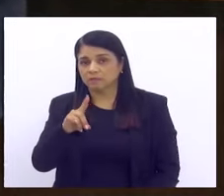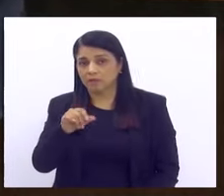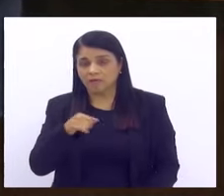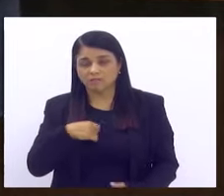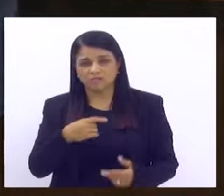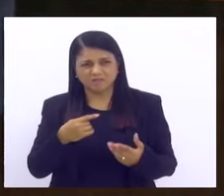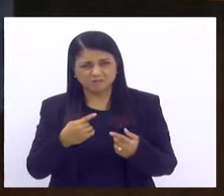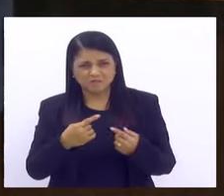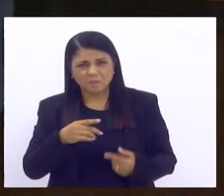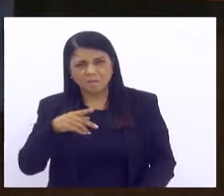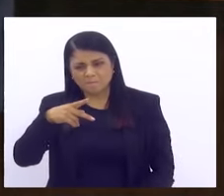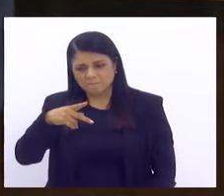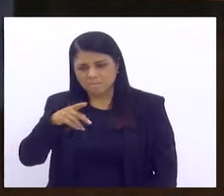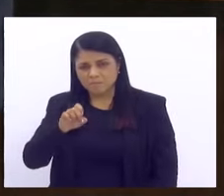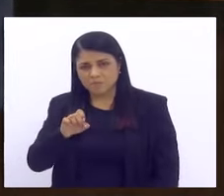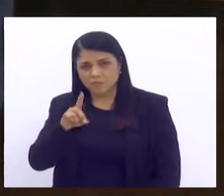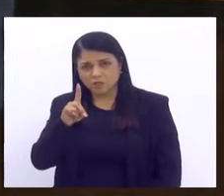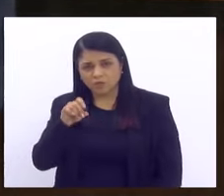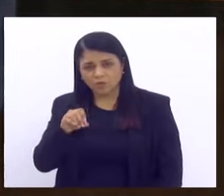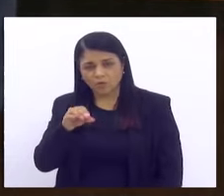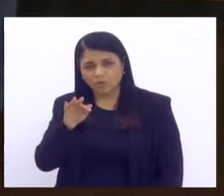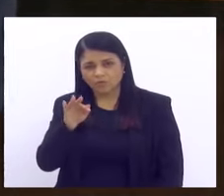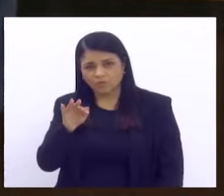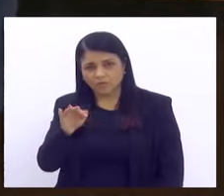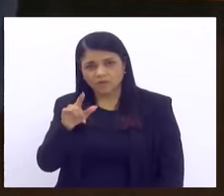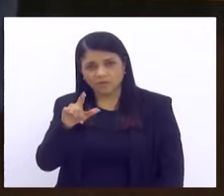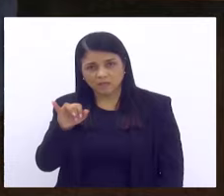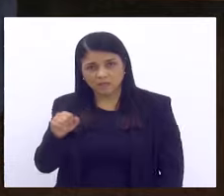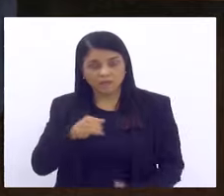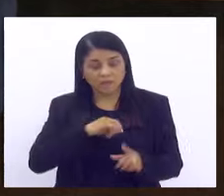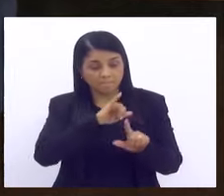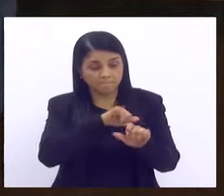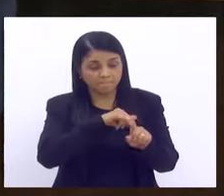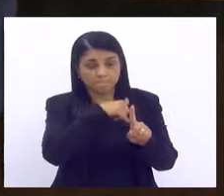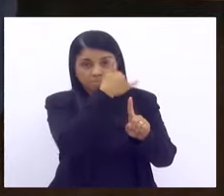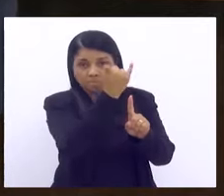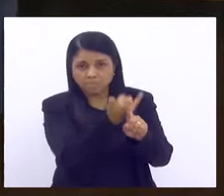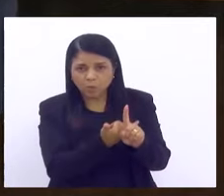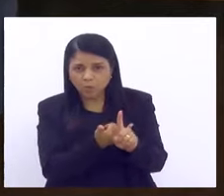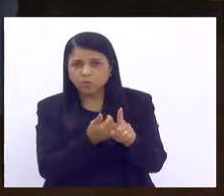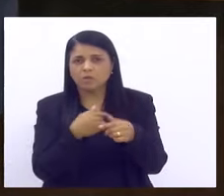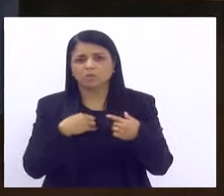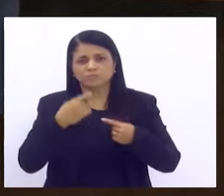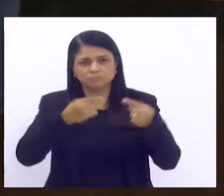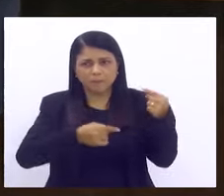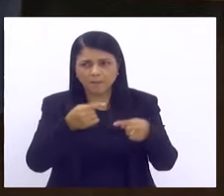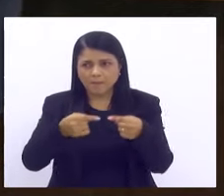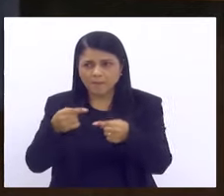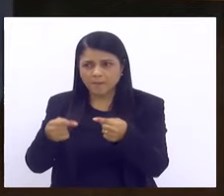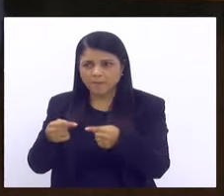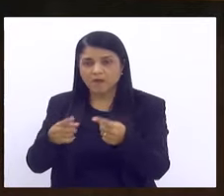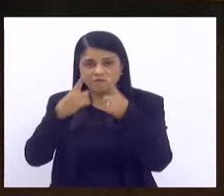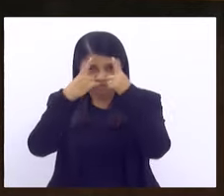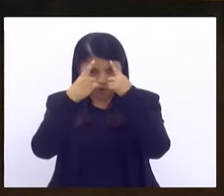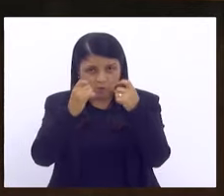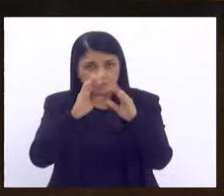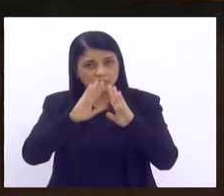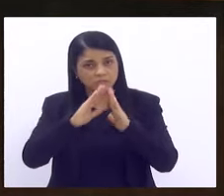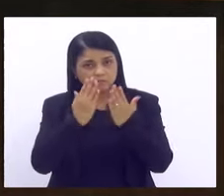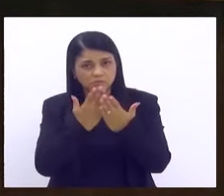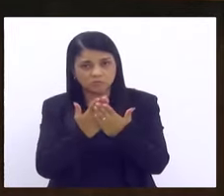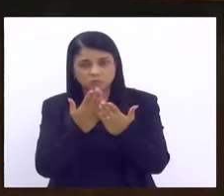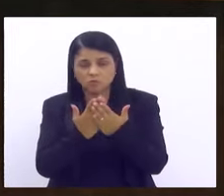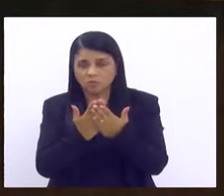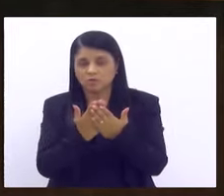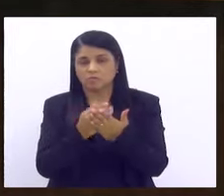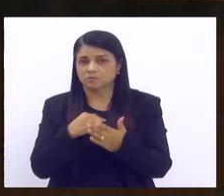de pedofilia, de bullying. A gente debateu exaustivamente nesse ano o que foi a violência escolar nas nossas